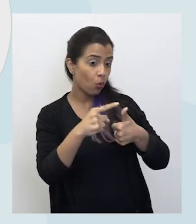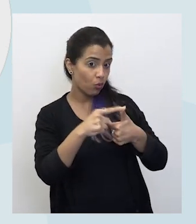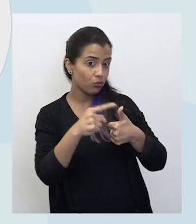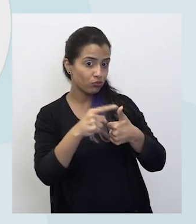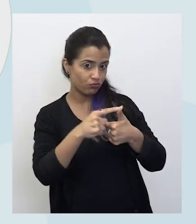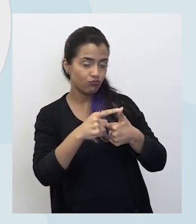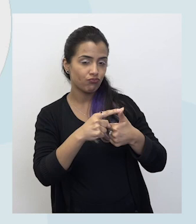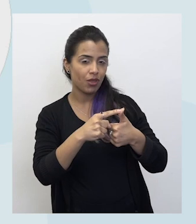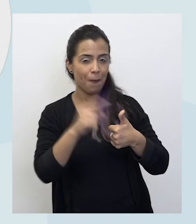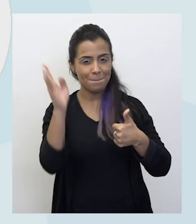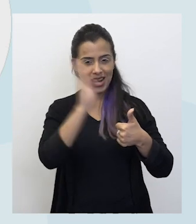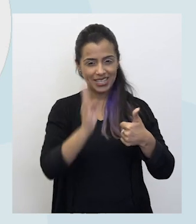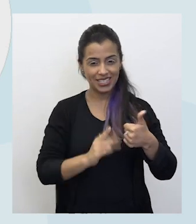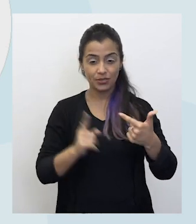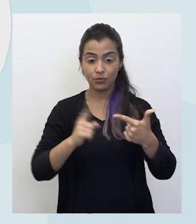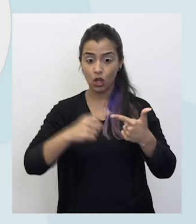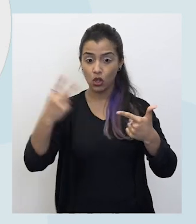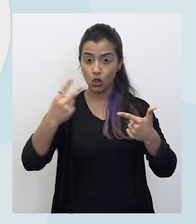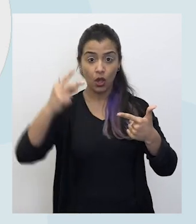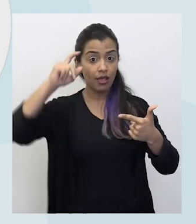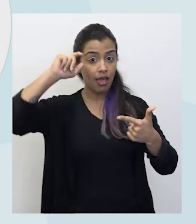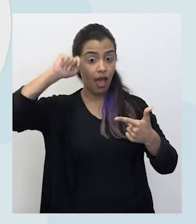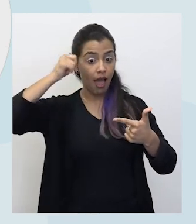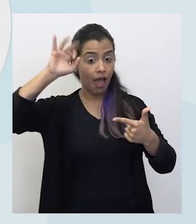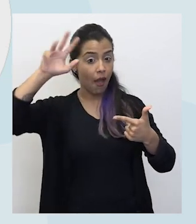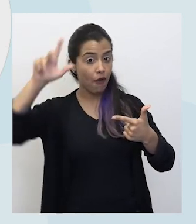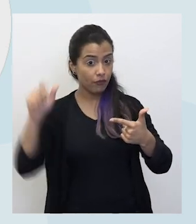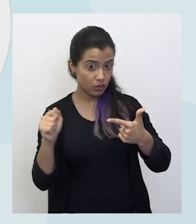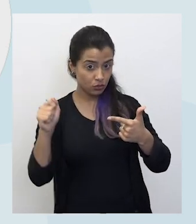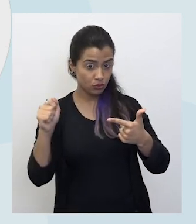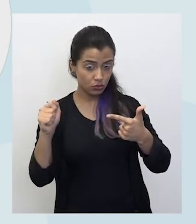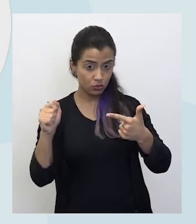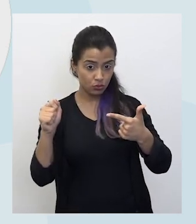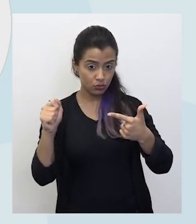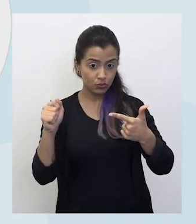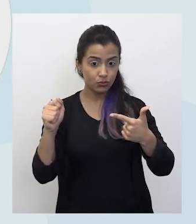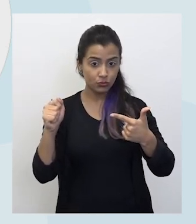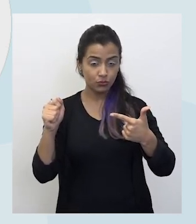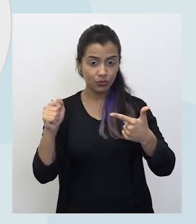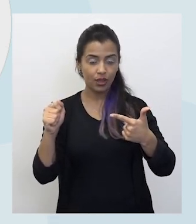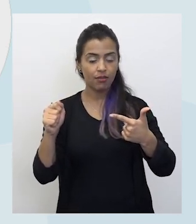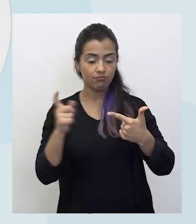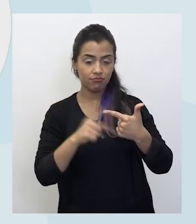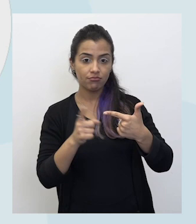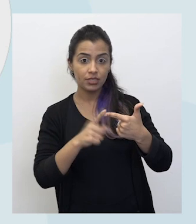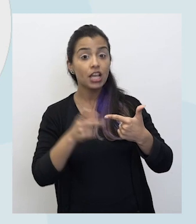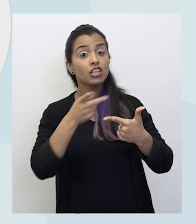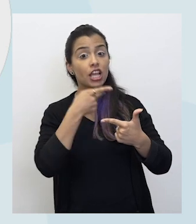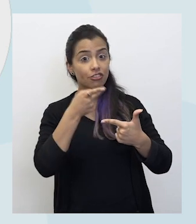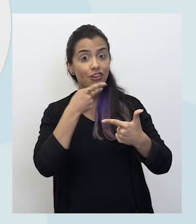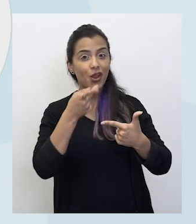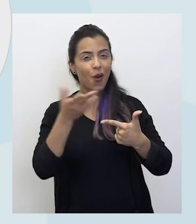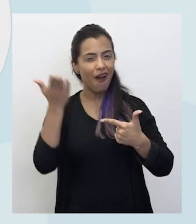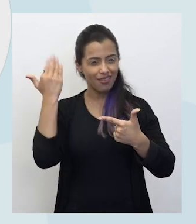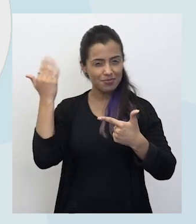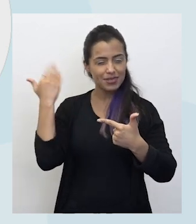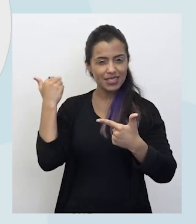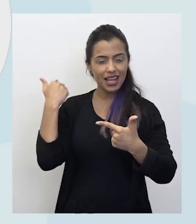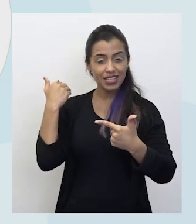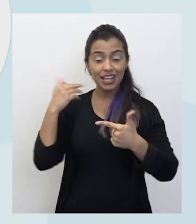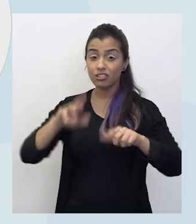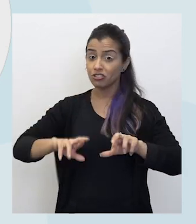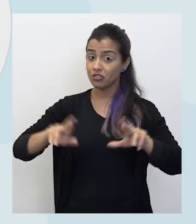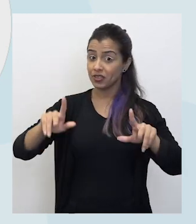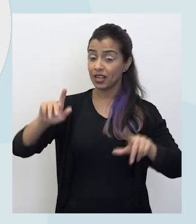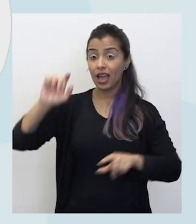Brasil, o número 2 é a África do Sul. Nós falamos, inclusive, da diferença, né, na aula passada, da diferença